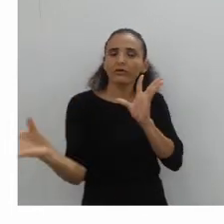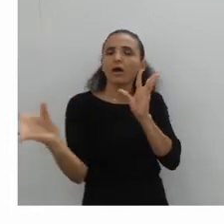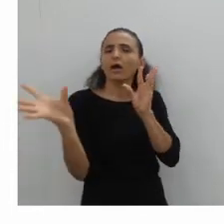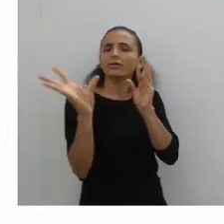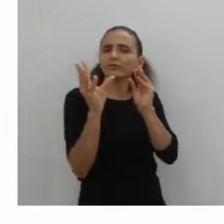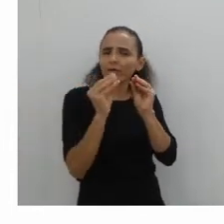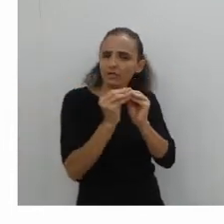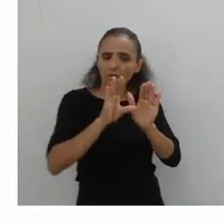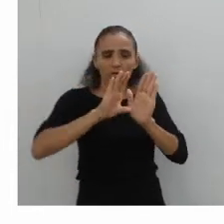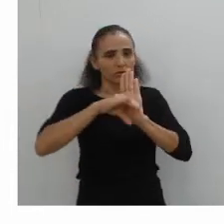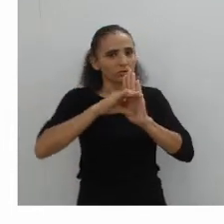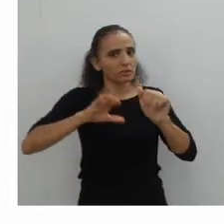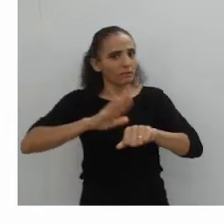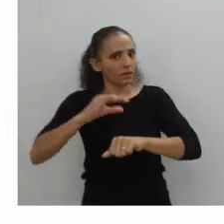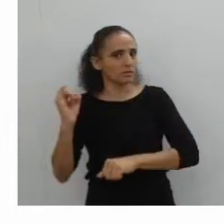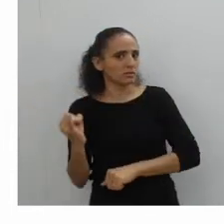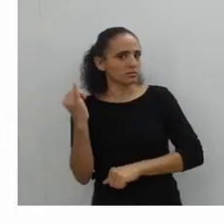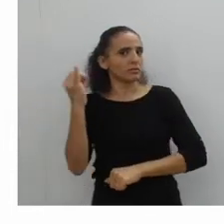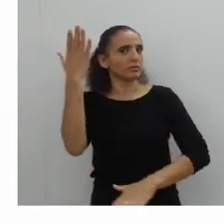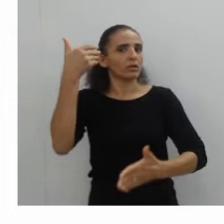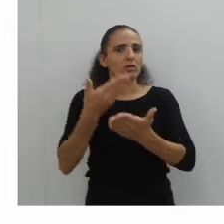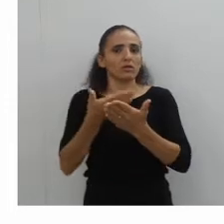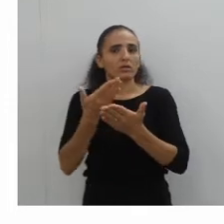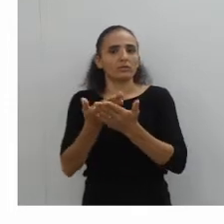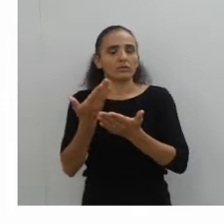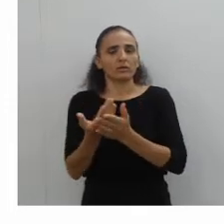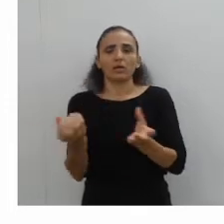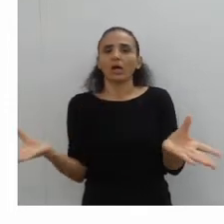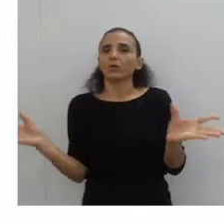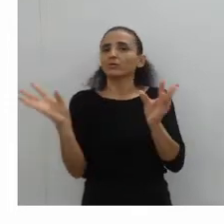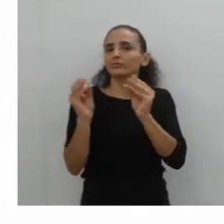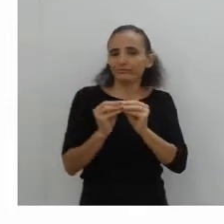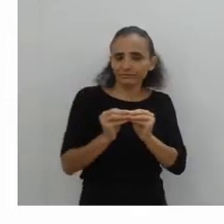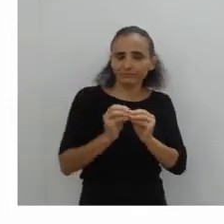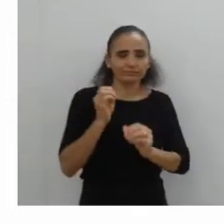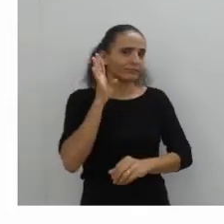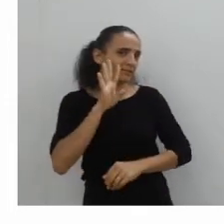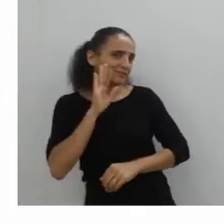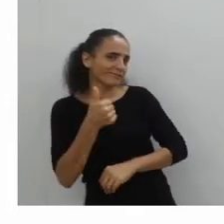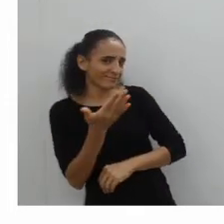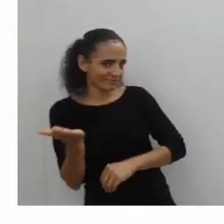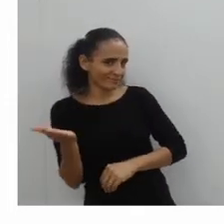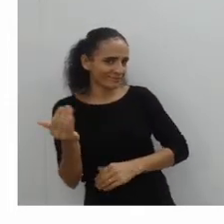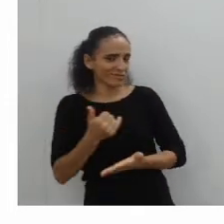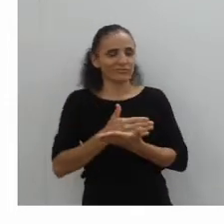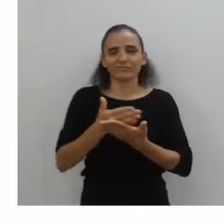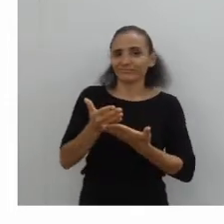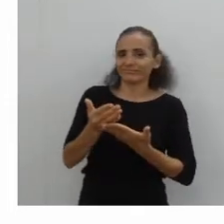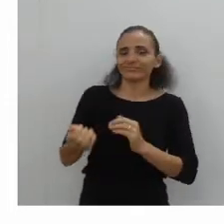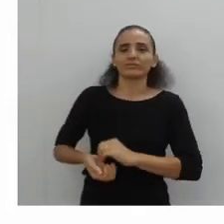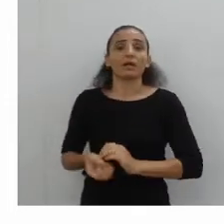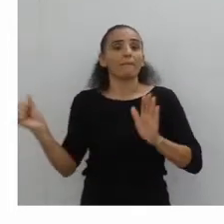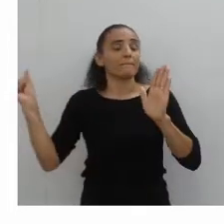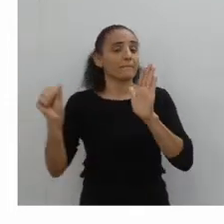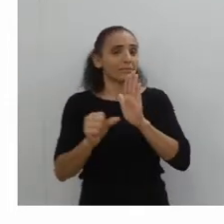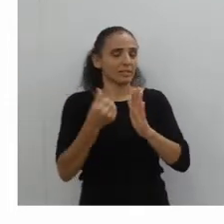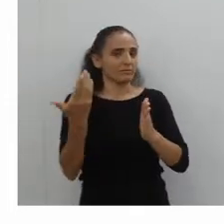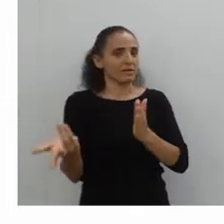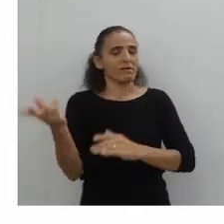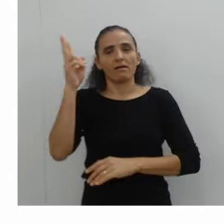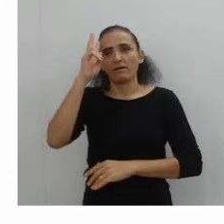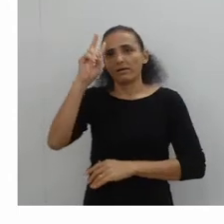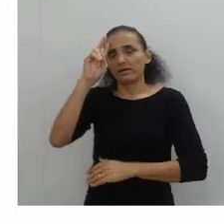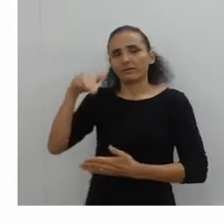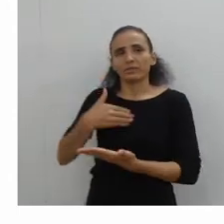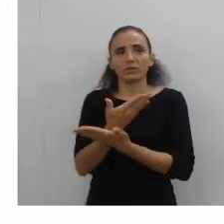mais importantes que nós discutimos, que é a nossa conclusão. Beleza? Vamos nessa então, olha só. Primeiramente, relembrando